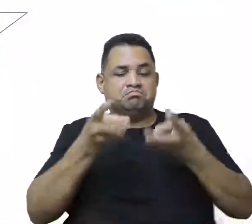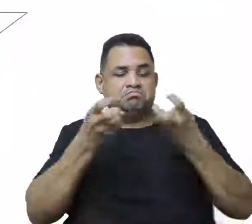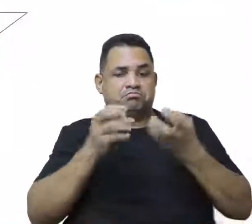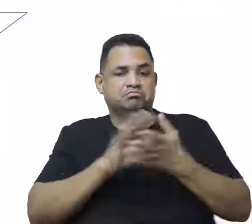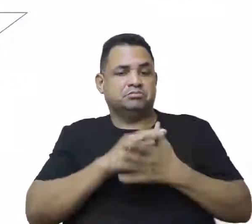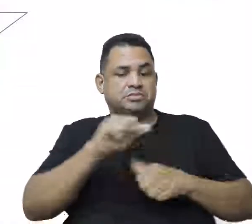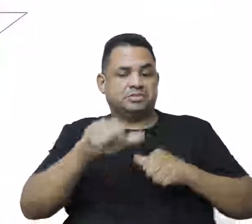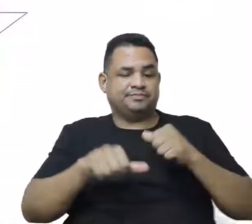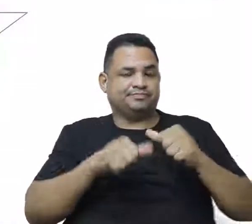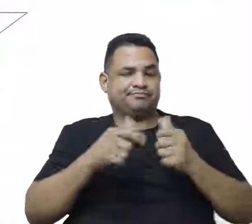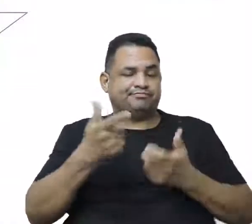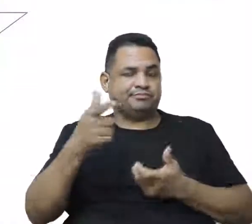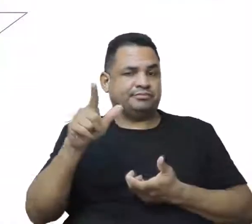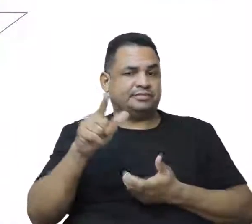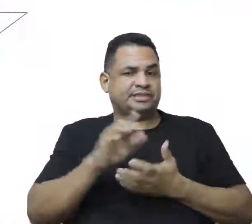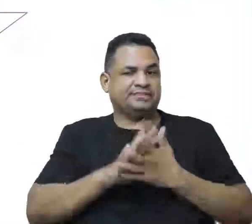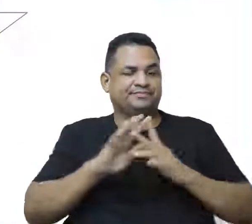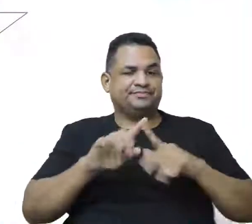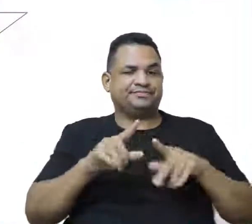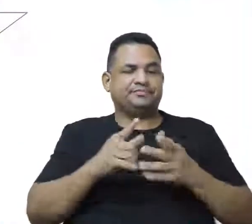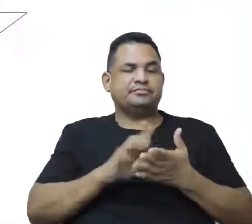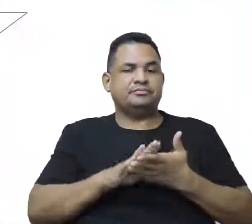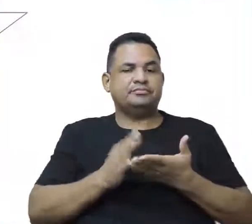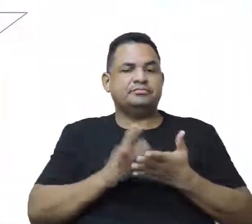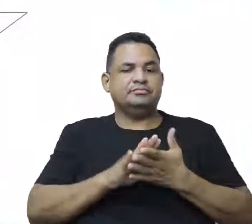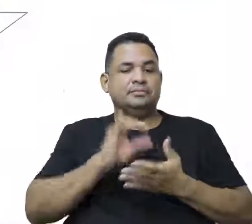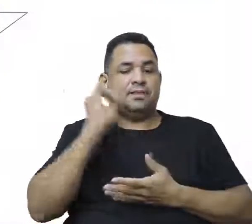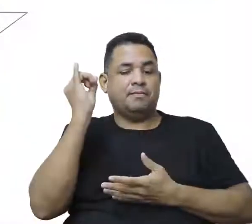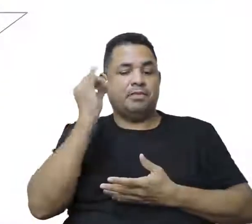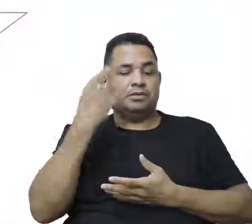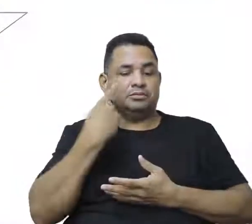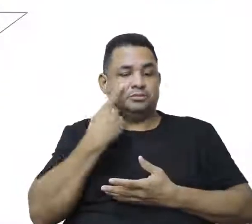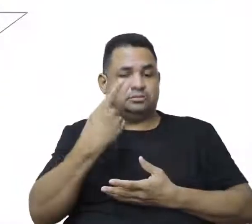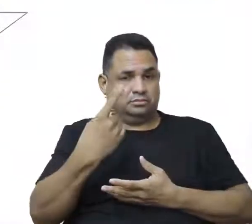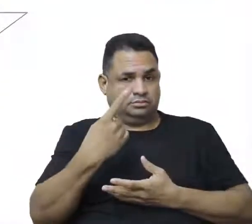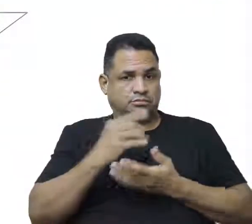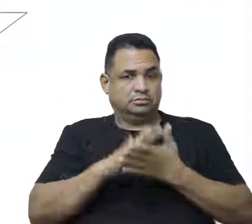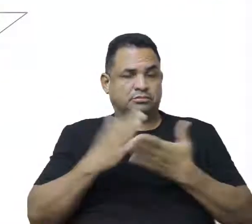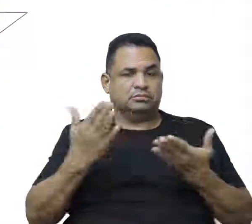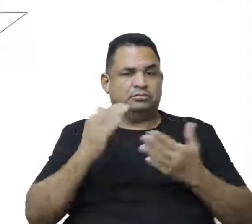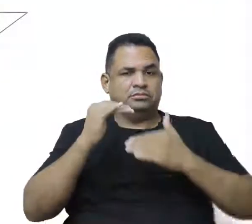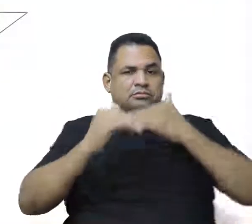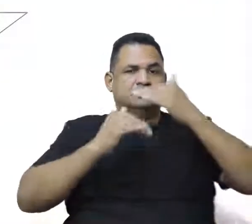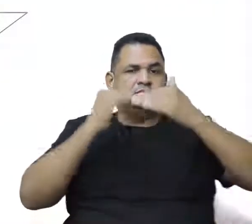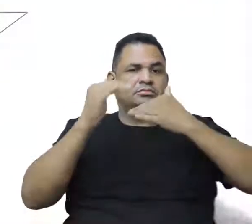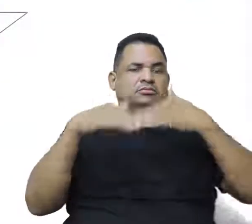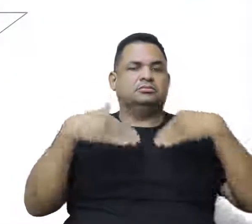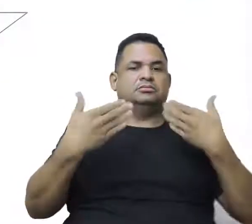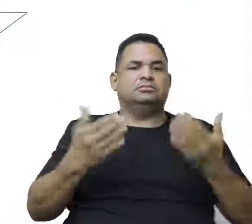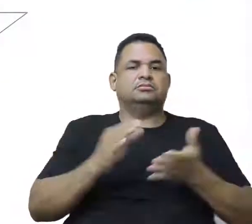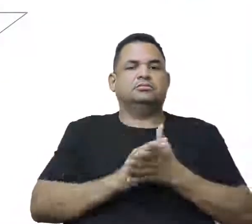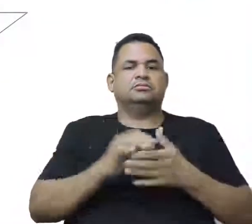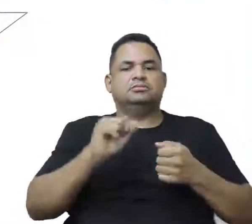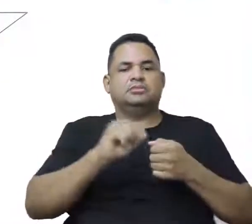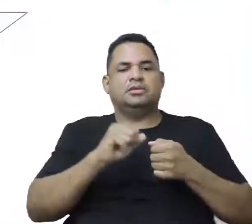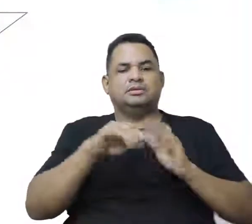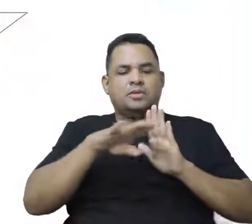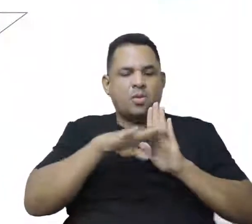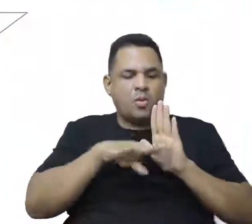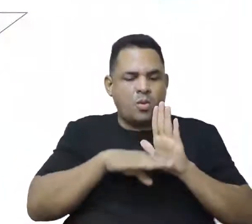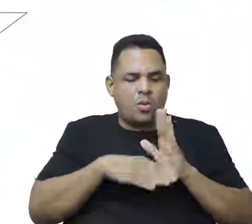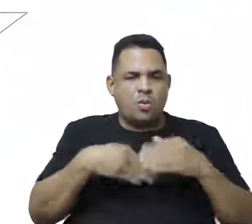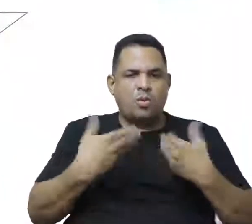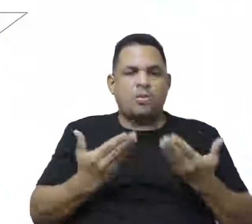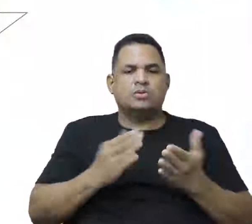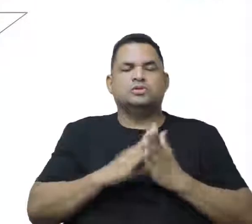mudou muito do outro, mas a gente quer dar destaque aqui para você começar a desenvolver ali, na hora de fazer seu roteiro, saber quais